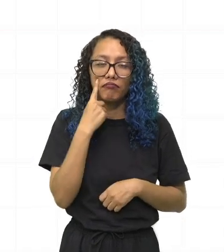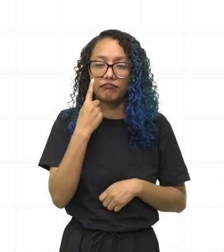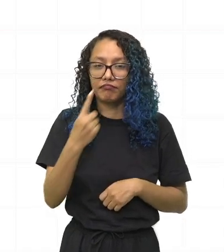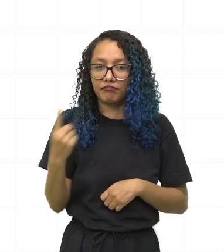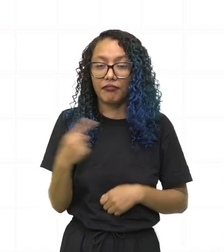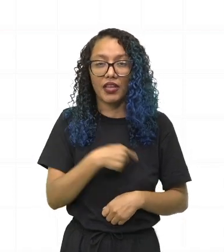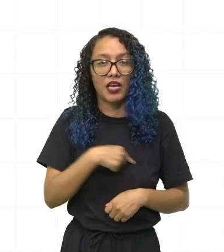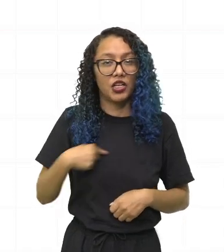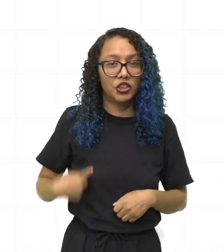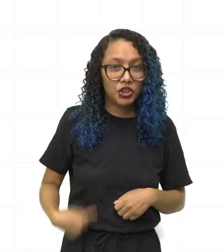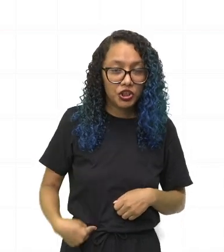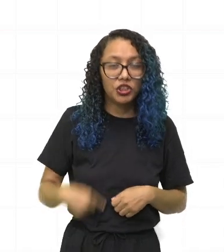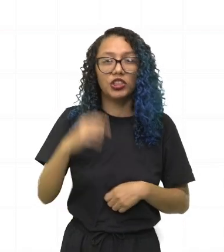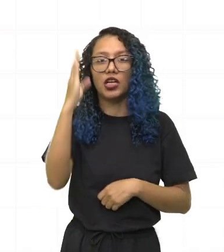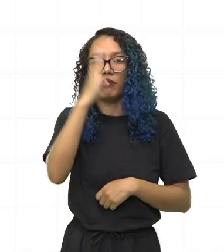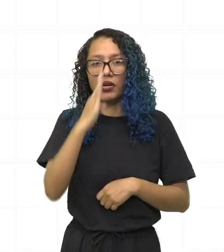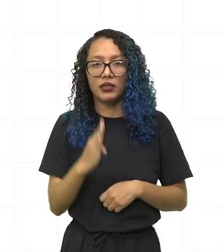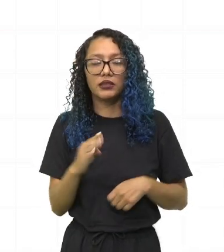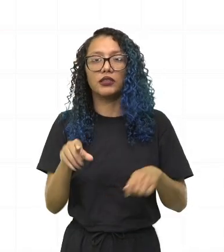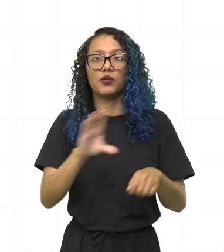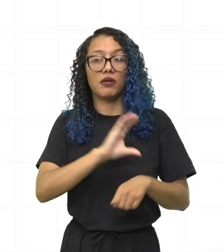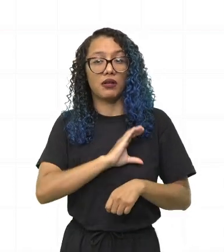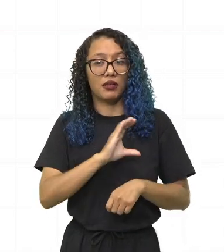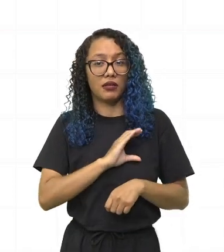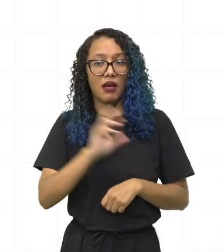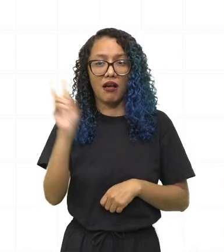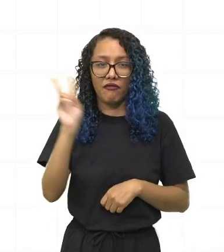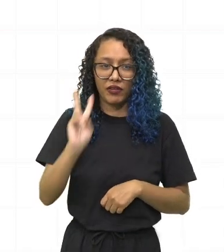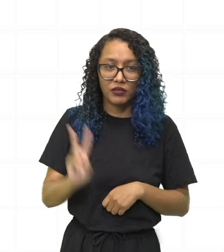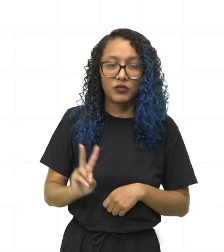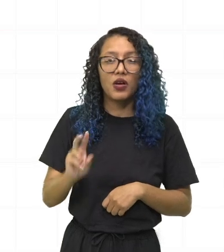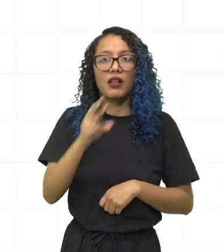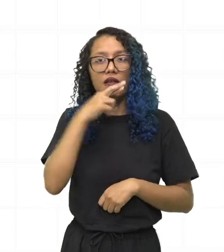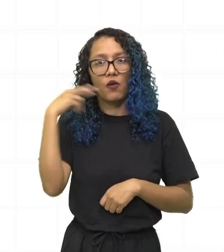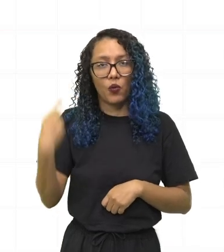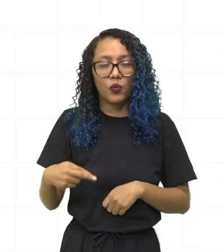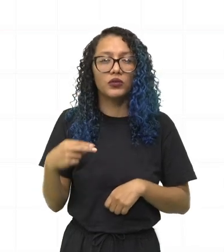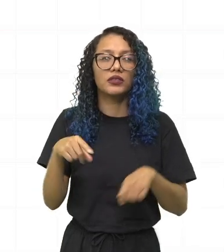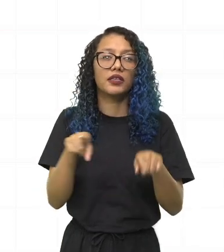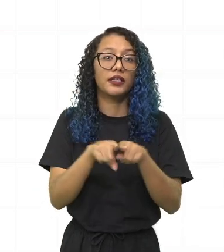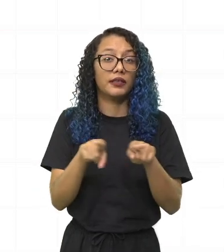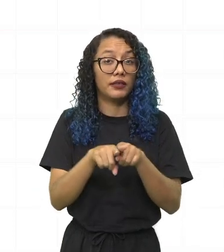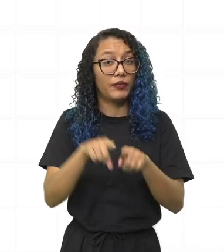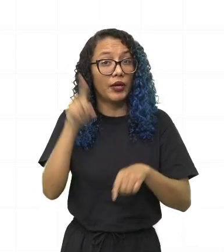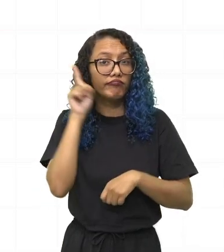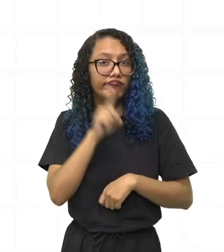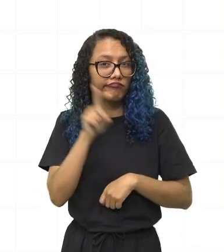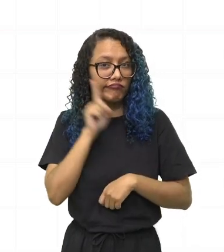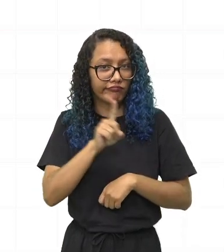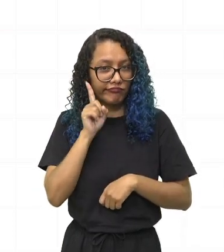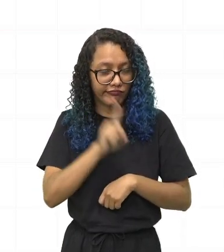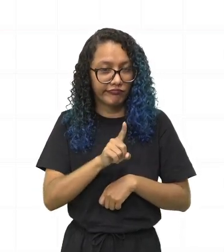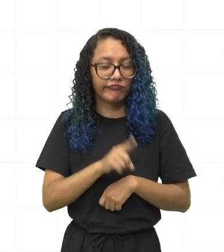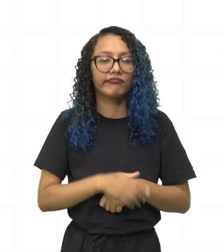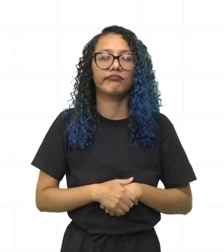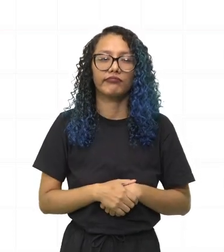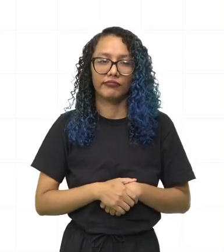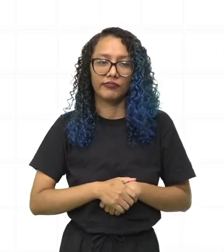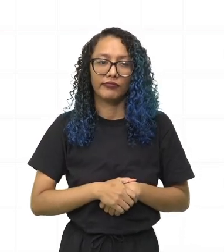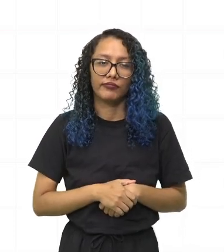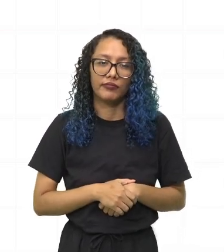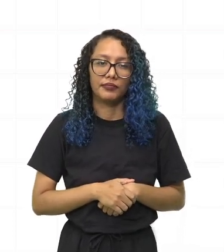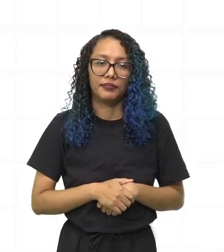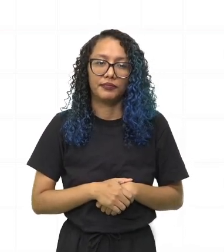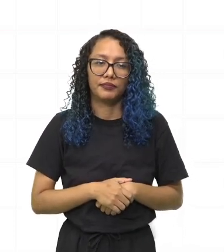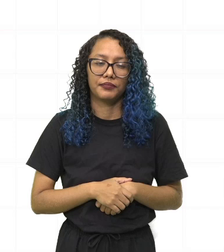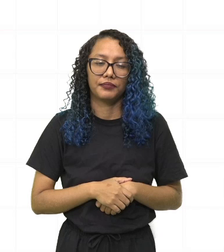a China, o Brasil, o Canadá, a Venezuela, a Rússia e os Estados